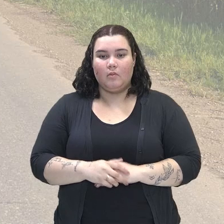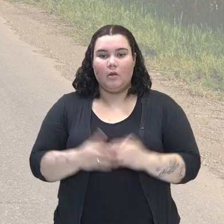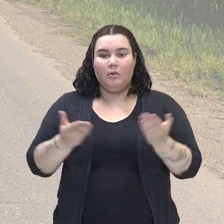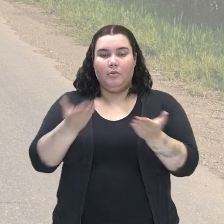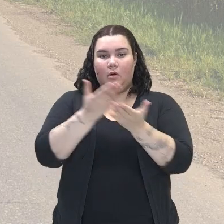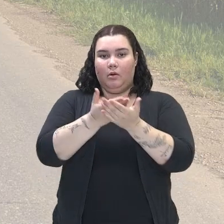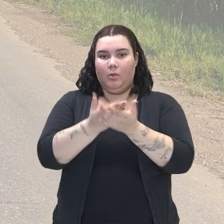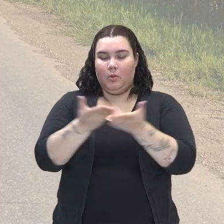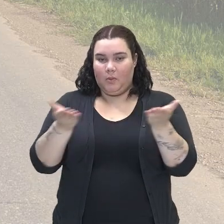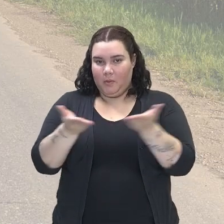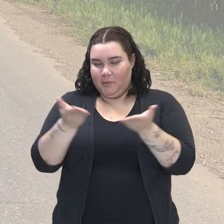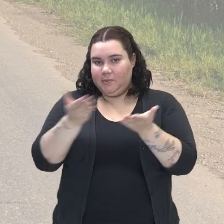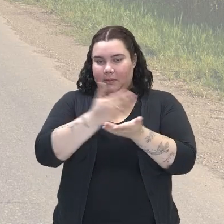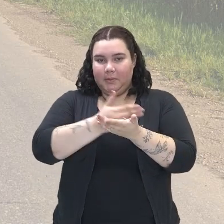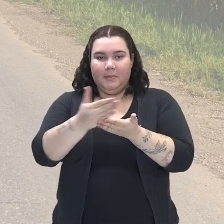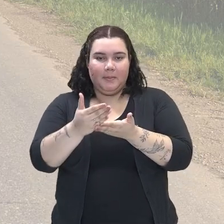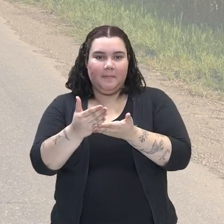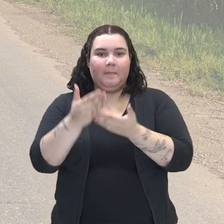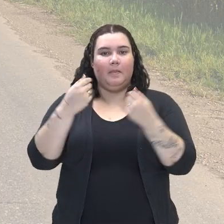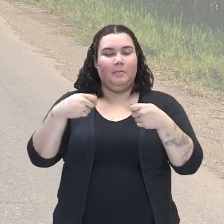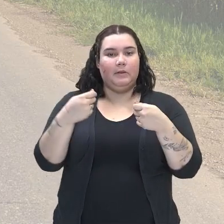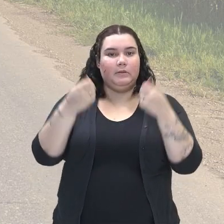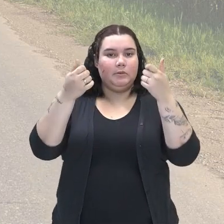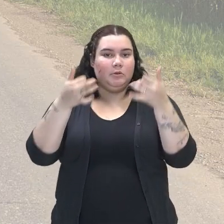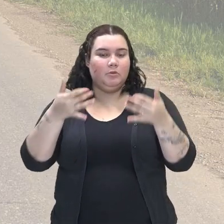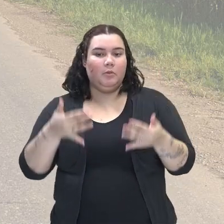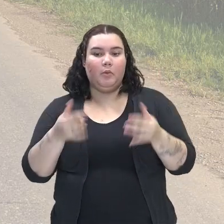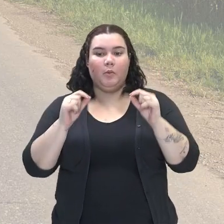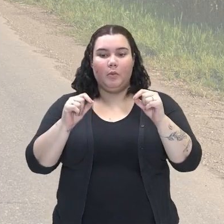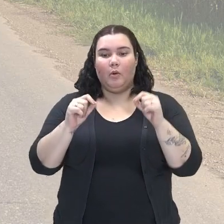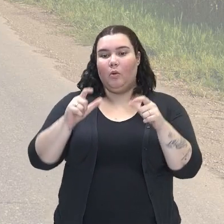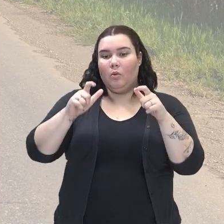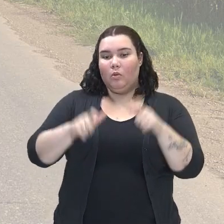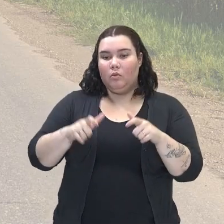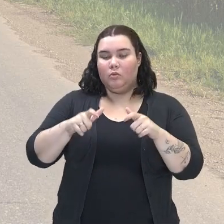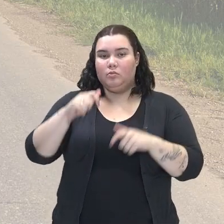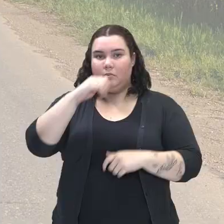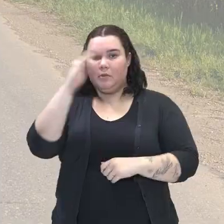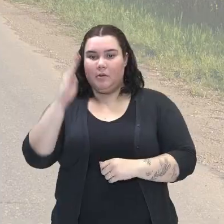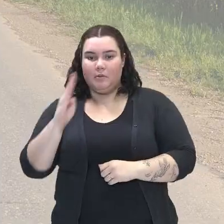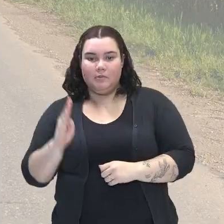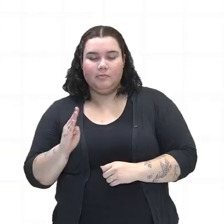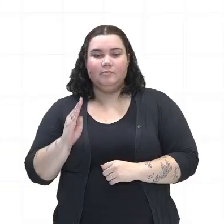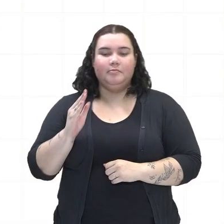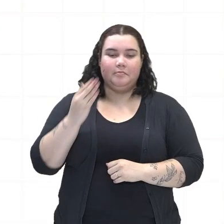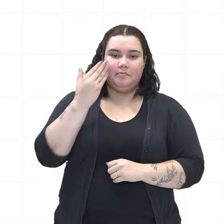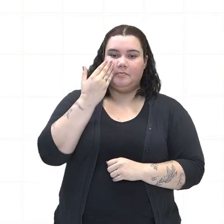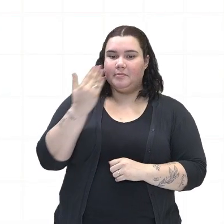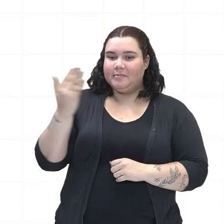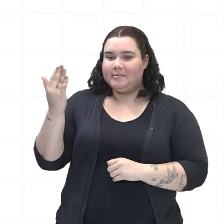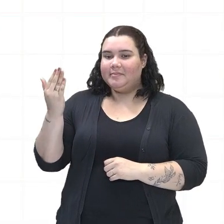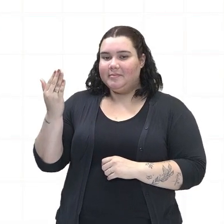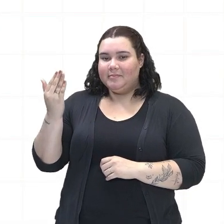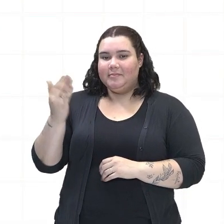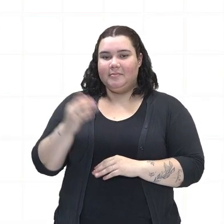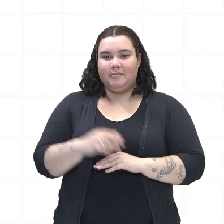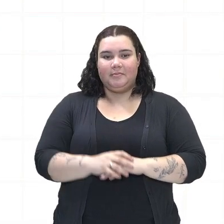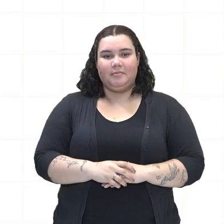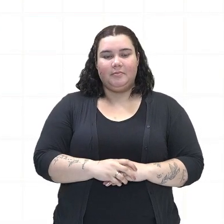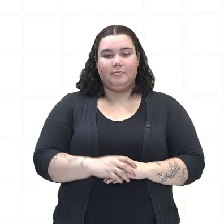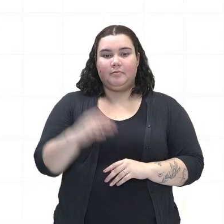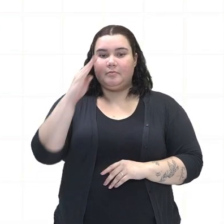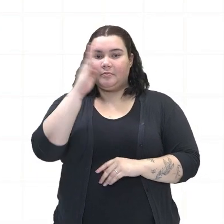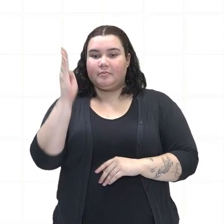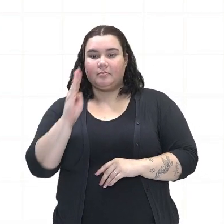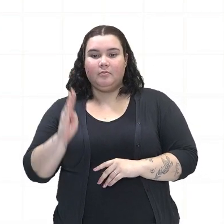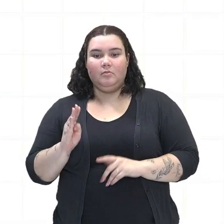que é para ser óbvia, mas a gente precisa falar, gente? Que é a localização do território brasileiro, A gente vai ver nessa primeira tela agora aí. O